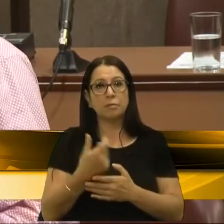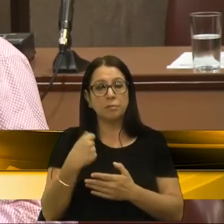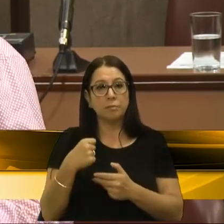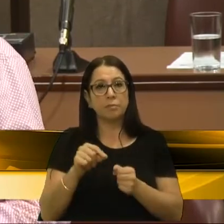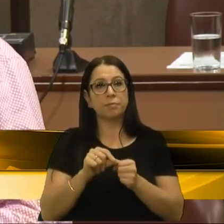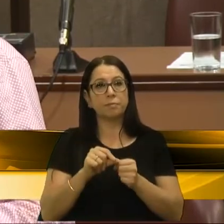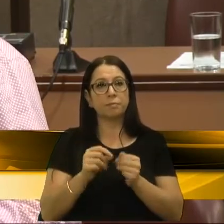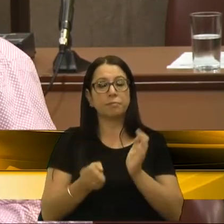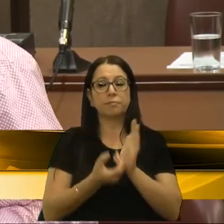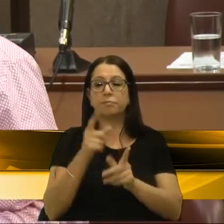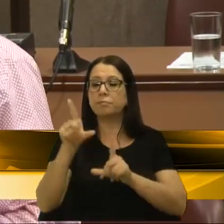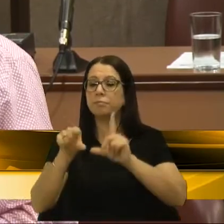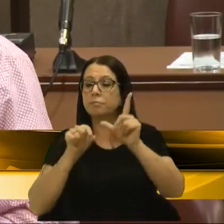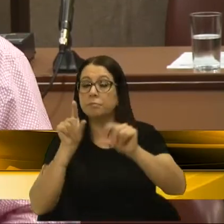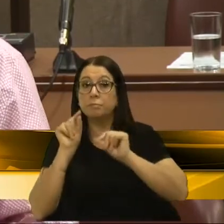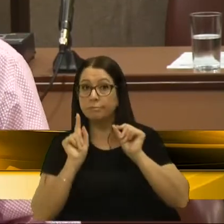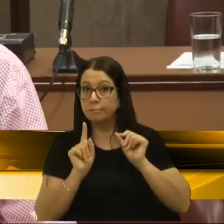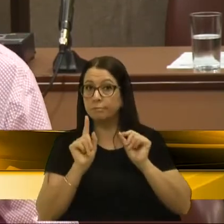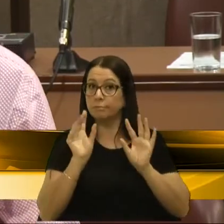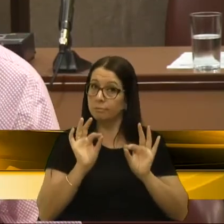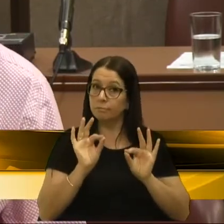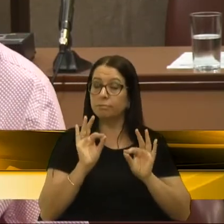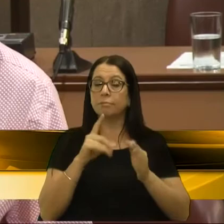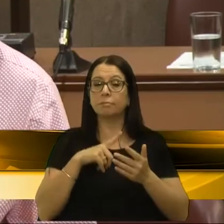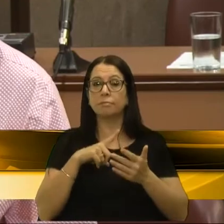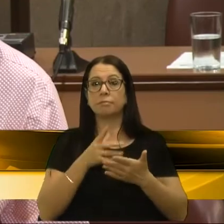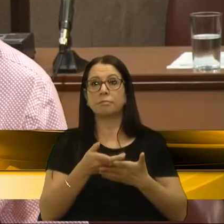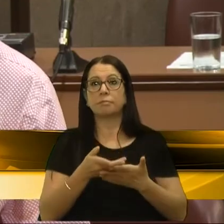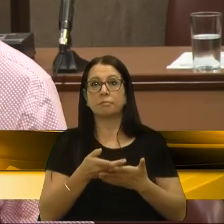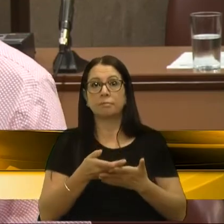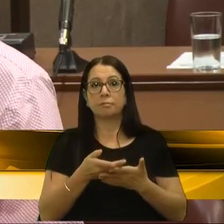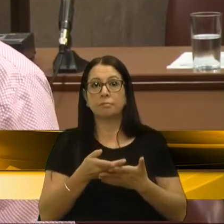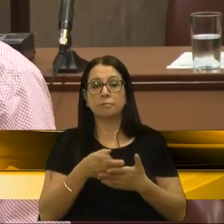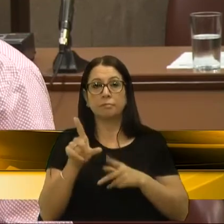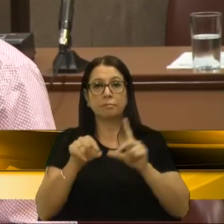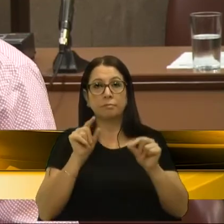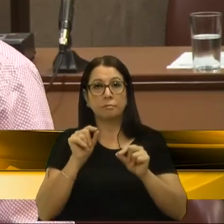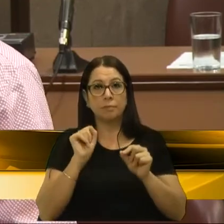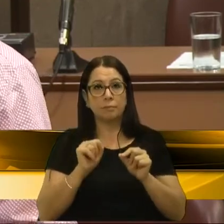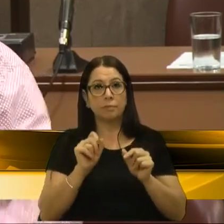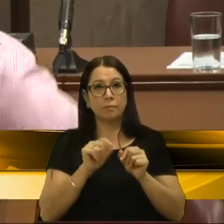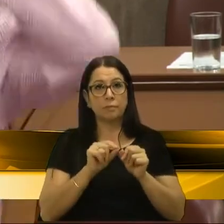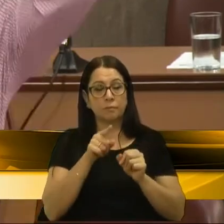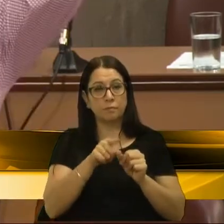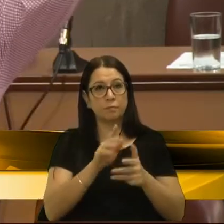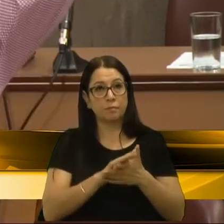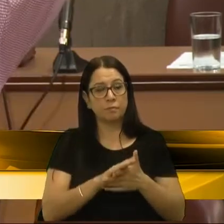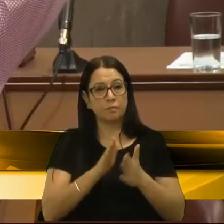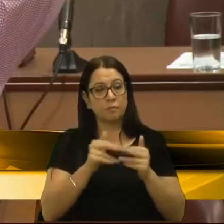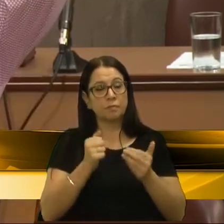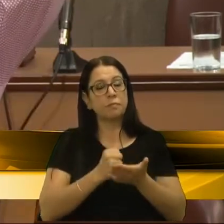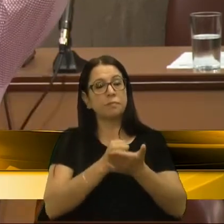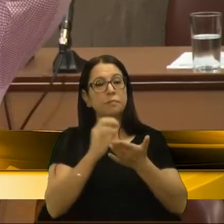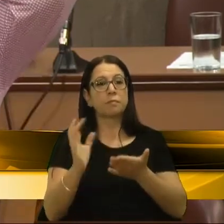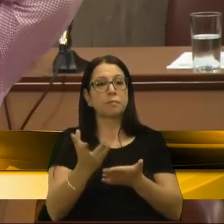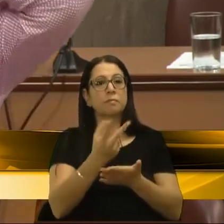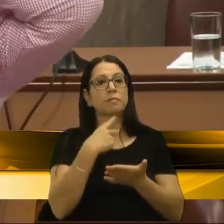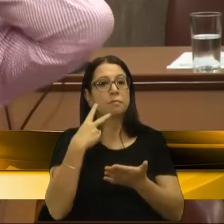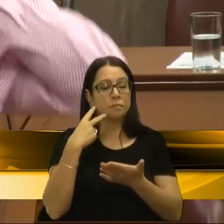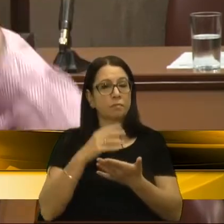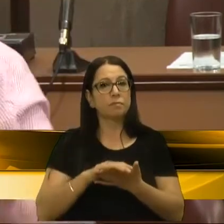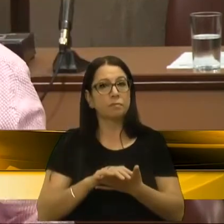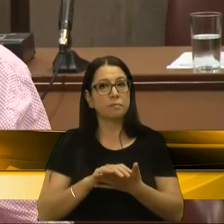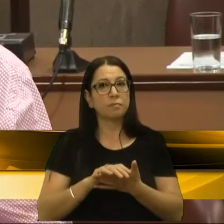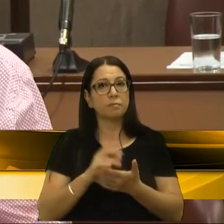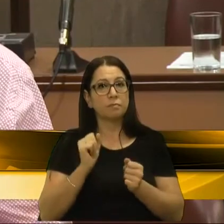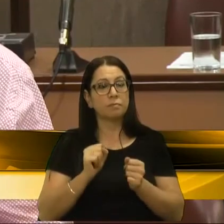Precisamos criar critérios e, no mínimo, que esteja ali um critério que possa fazer isso. Então, peço apoio dos novos pares para